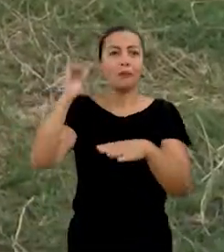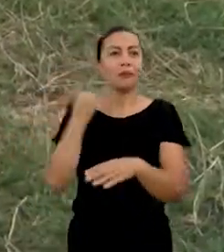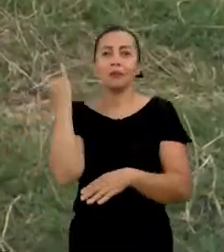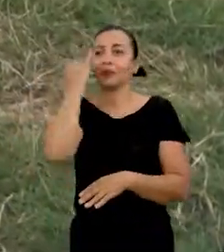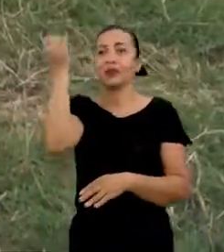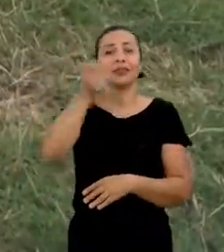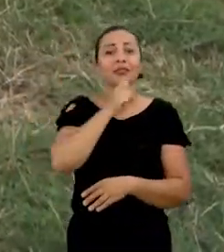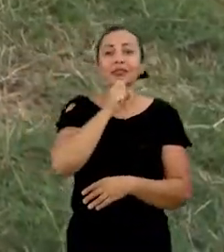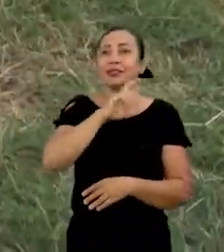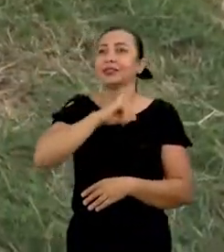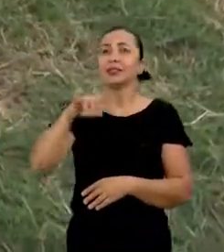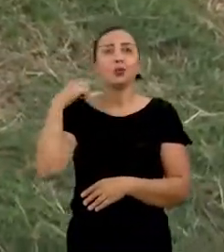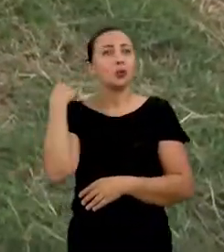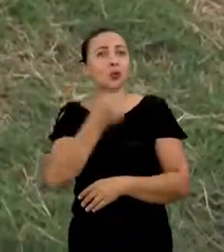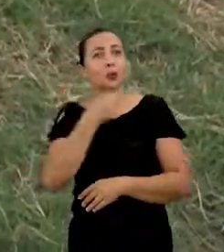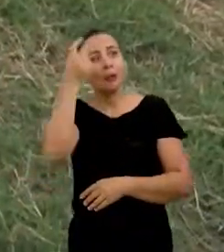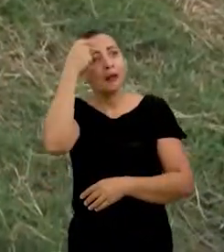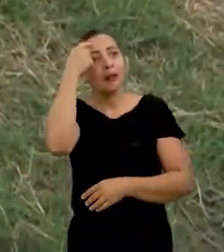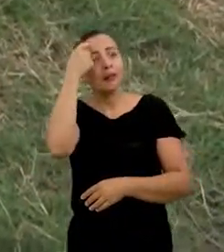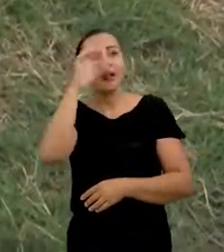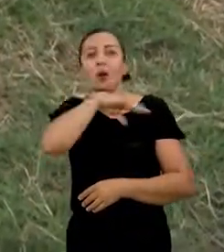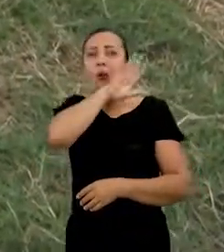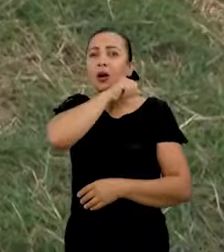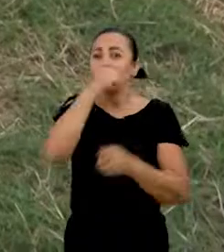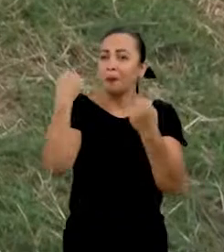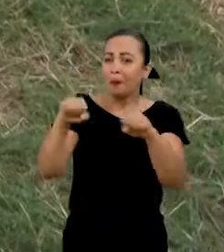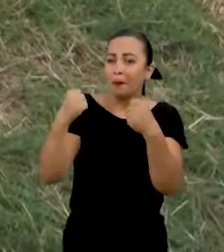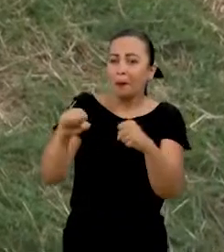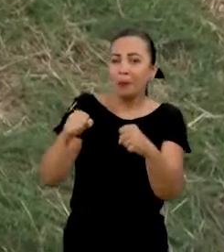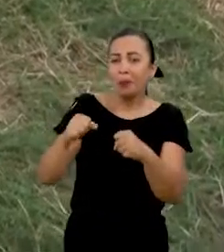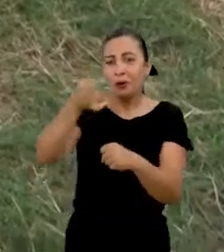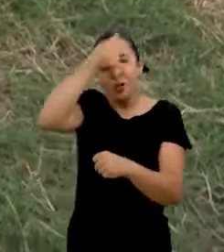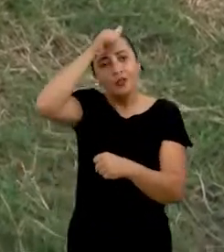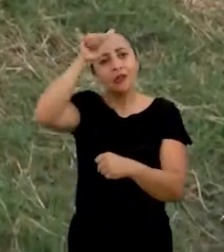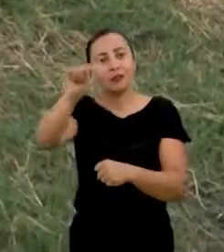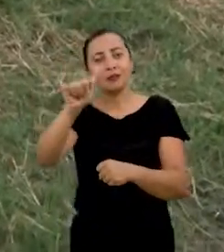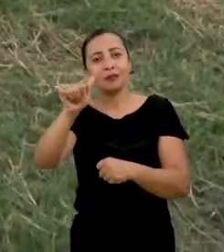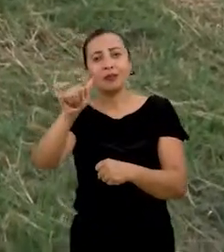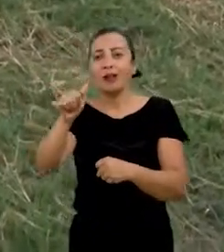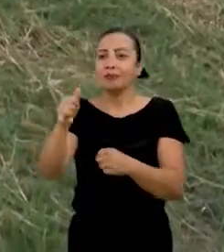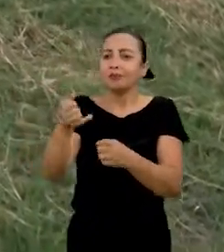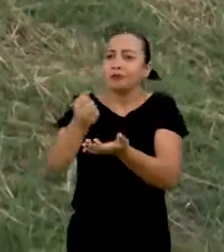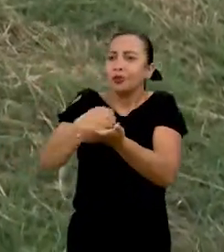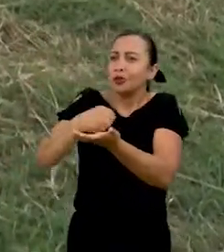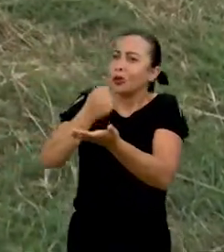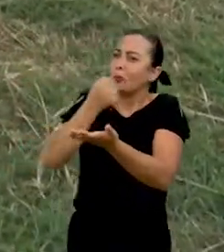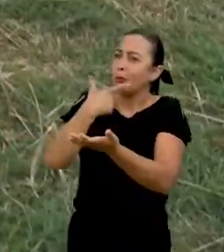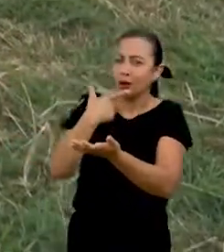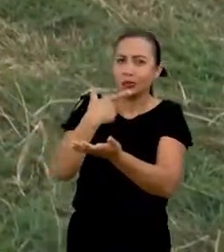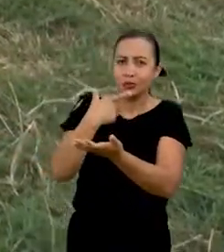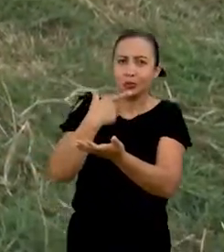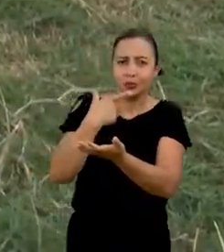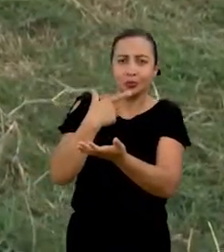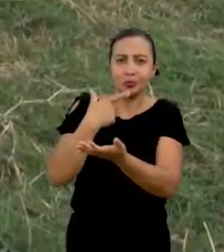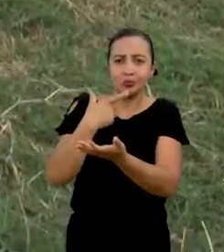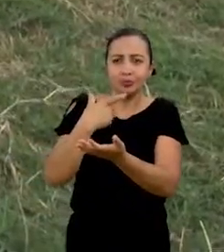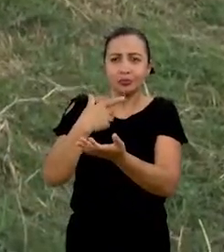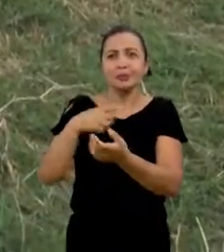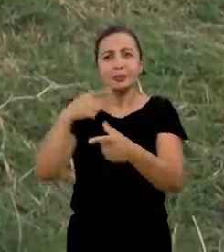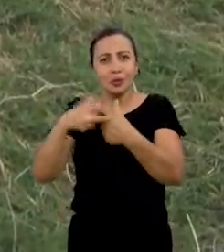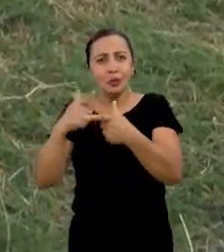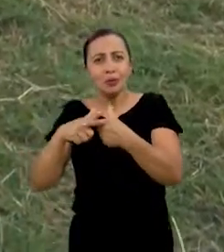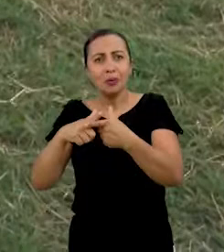gente pensar que o animal ele pode evitar de tomar medicamentos que são agressivos ao meio